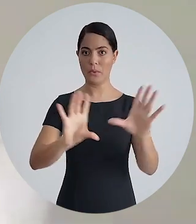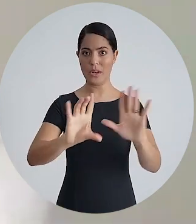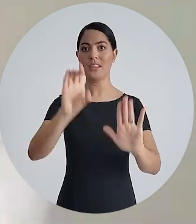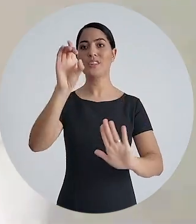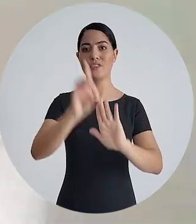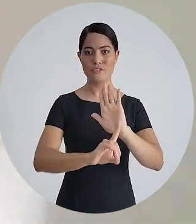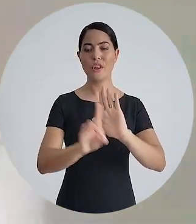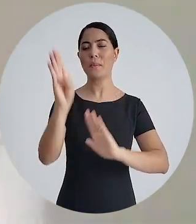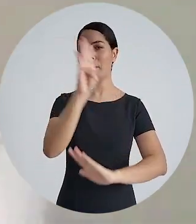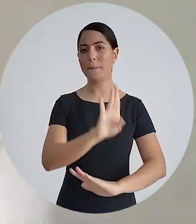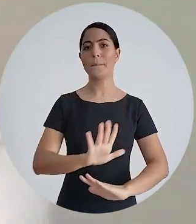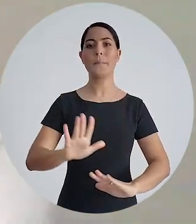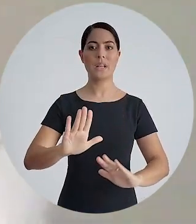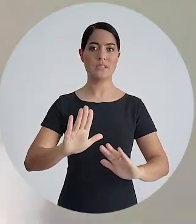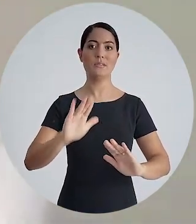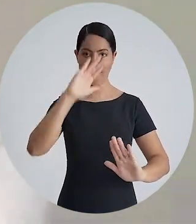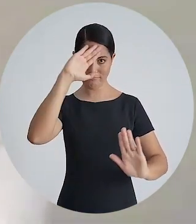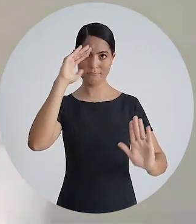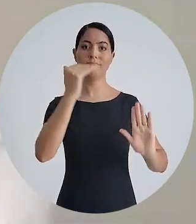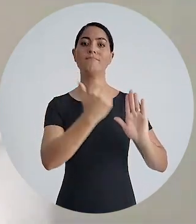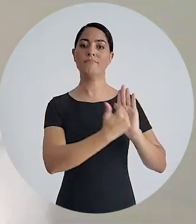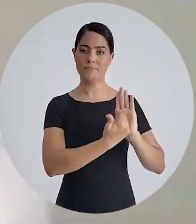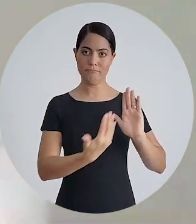1988. Então, por